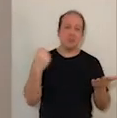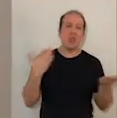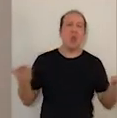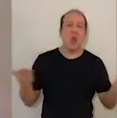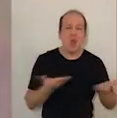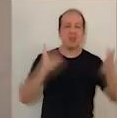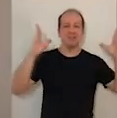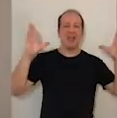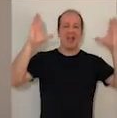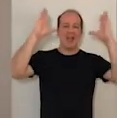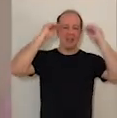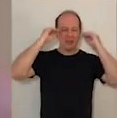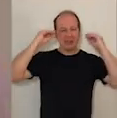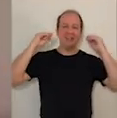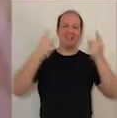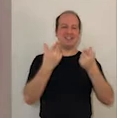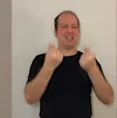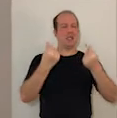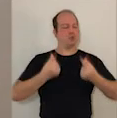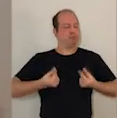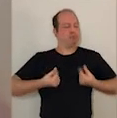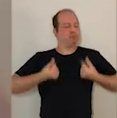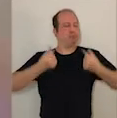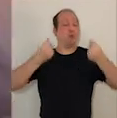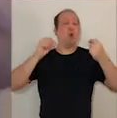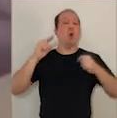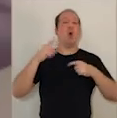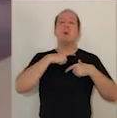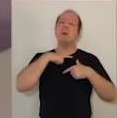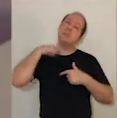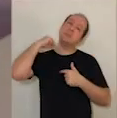estarei nadando em dinheiro ou com a corda no pescoço.